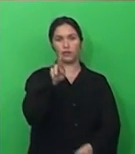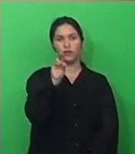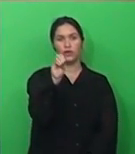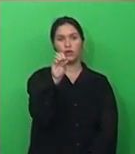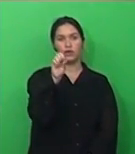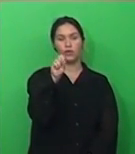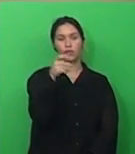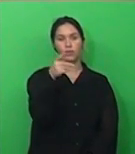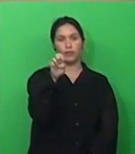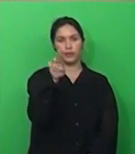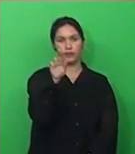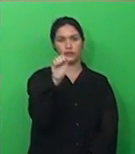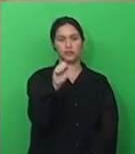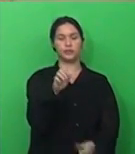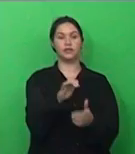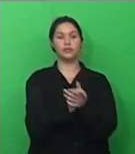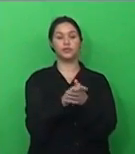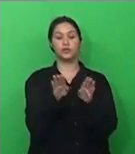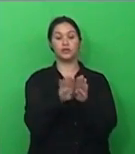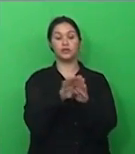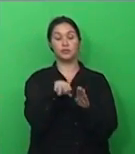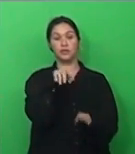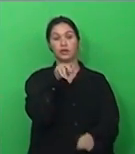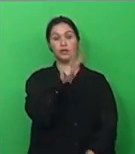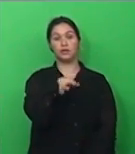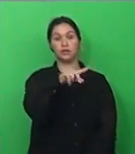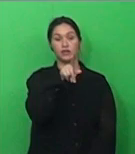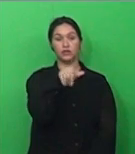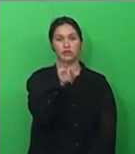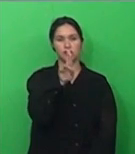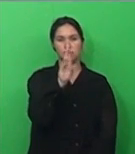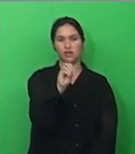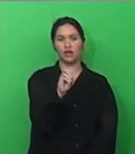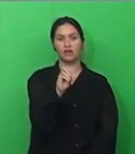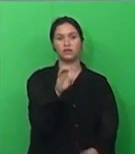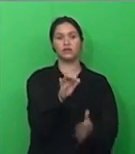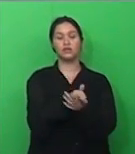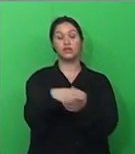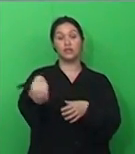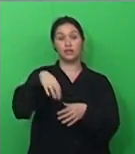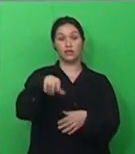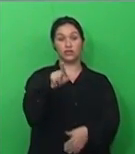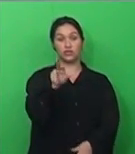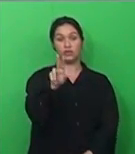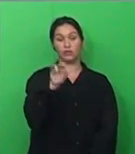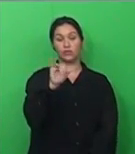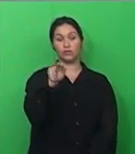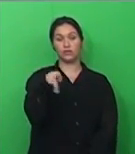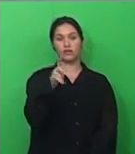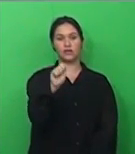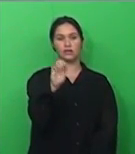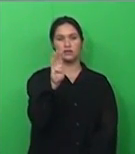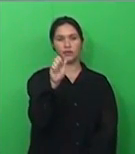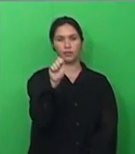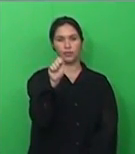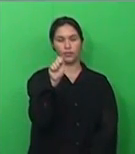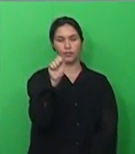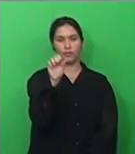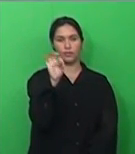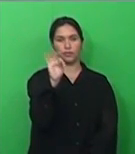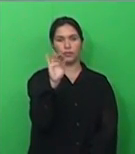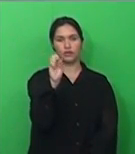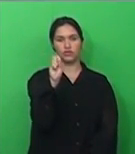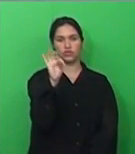Zairo, principalmente, naquela região da linha Batista, né, vereador Zairo, Miri D'Agostini, que convive, nós soubemos da